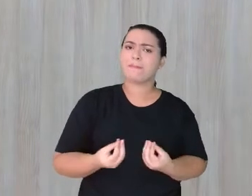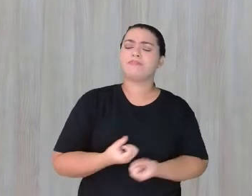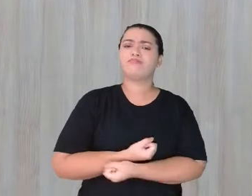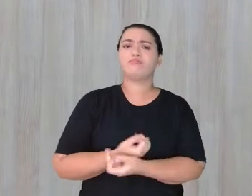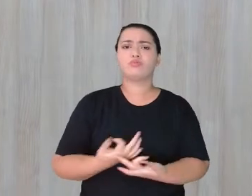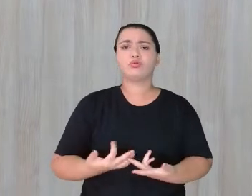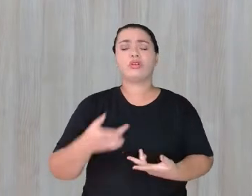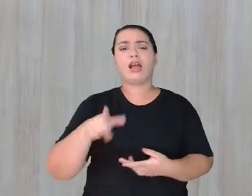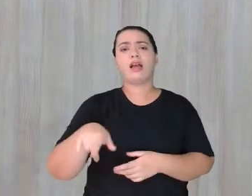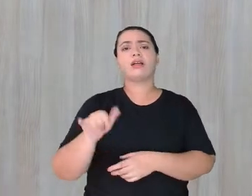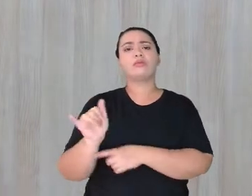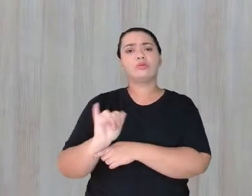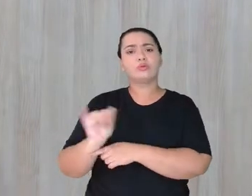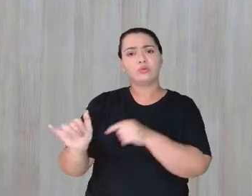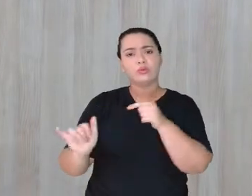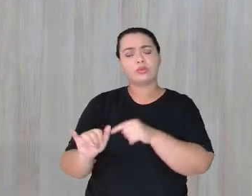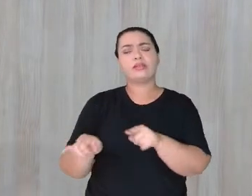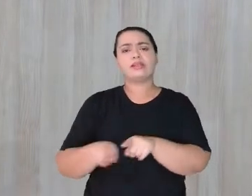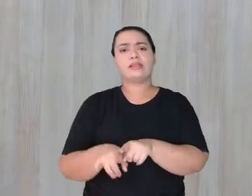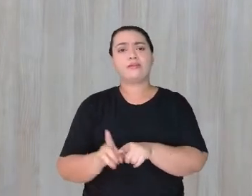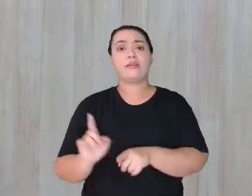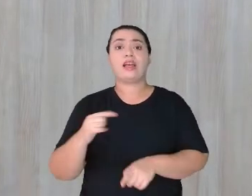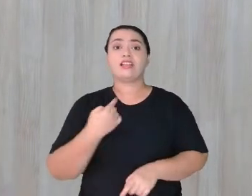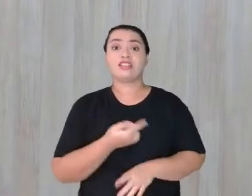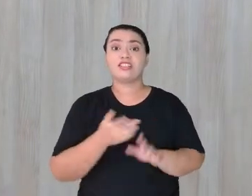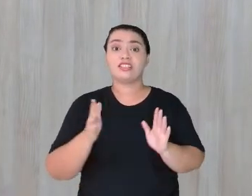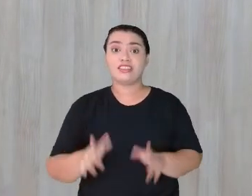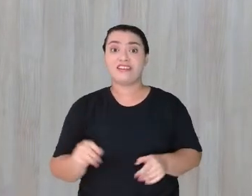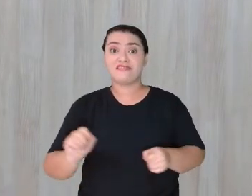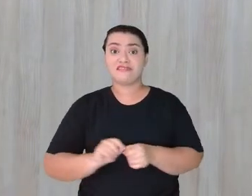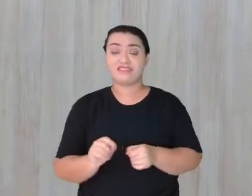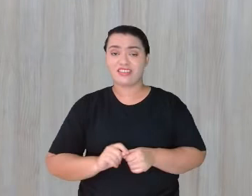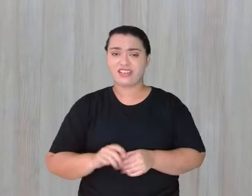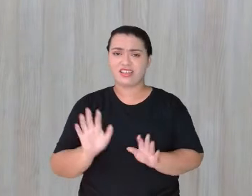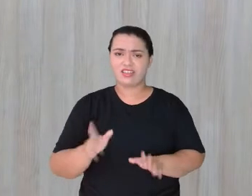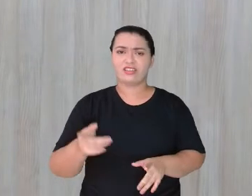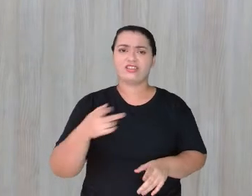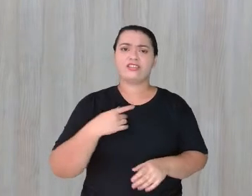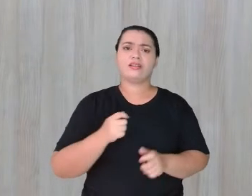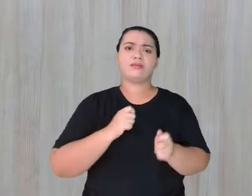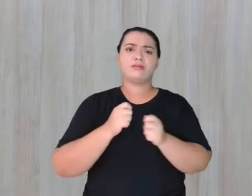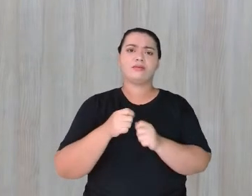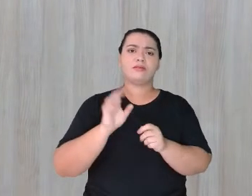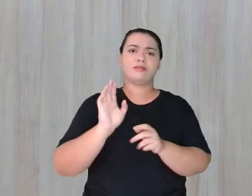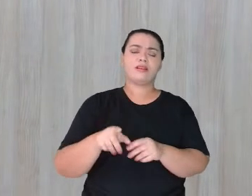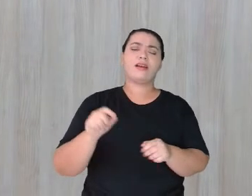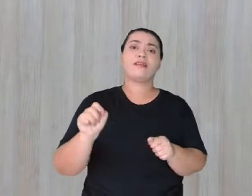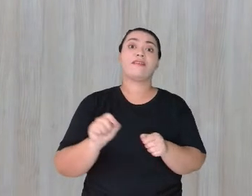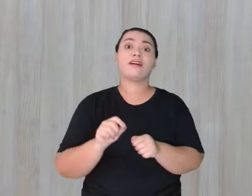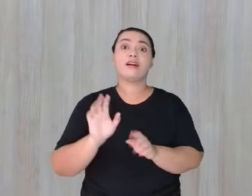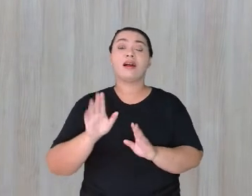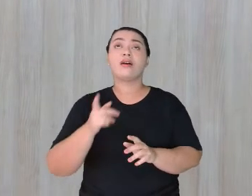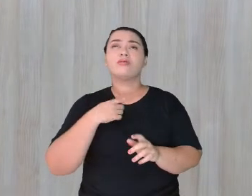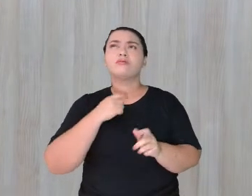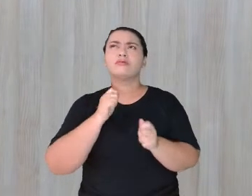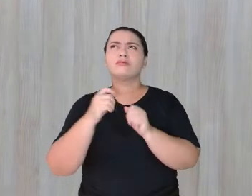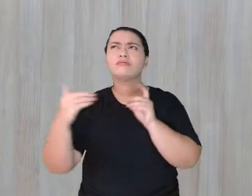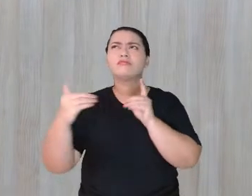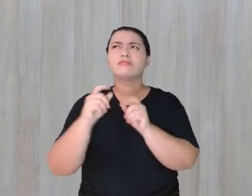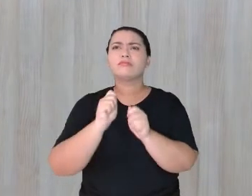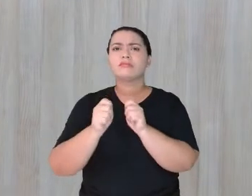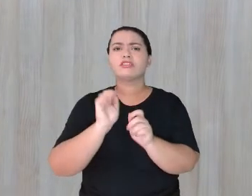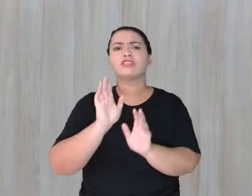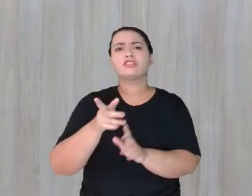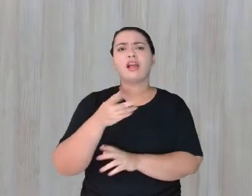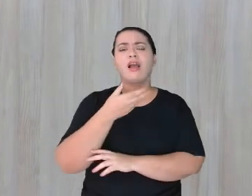YouTube, muita coisa boa que a gente já produziu também. Eu já entrevistei o artista plástico que faz o Galo da Madrugada. Já aconteceu muita